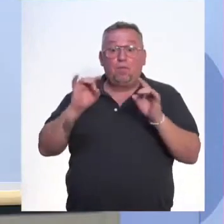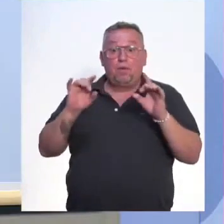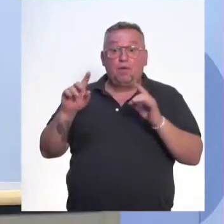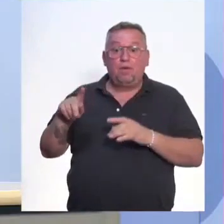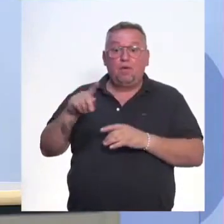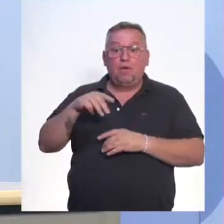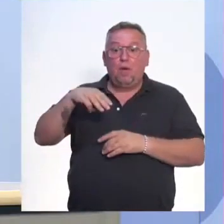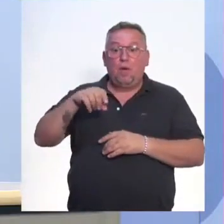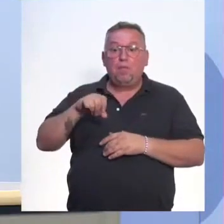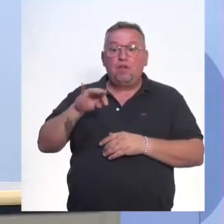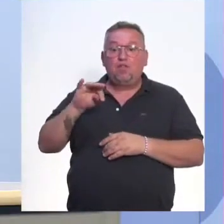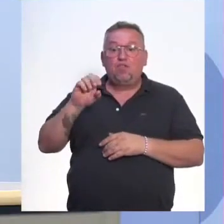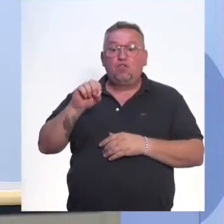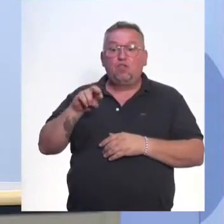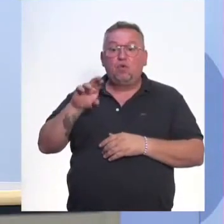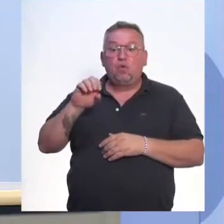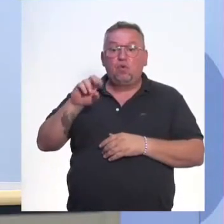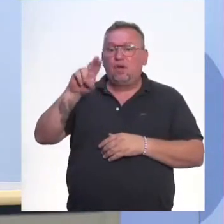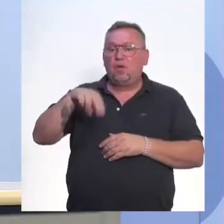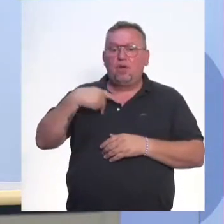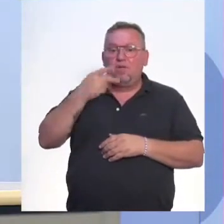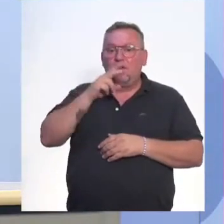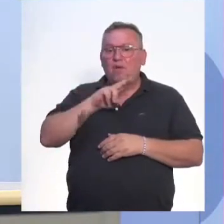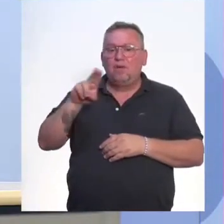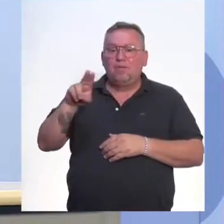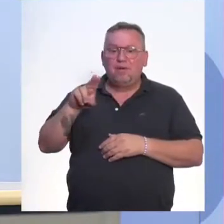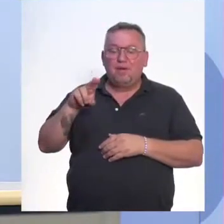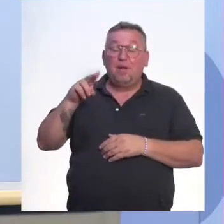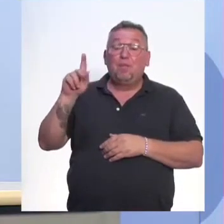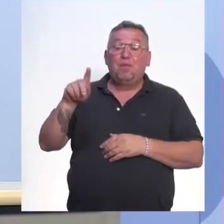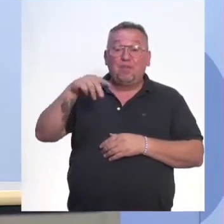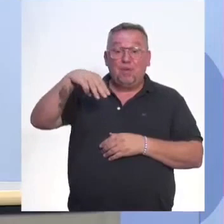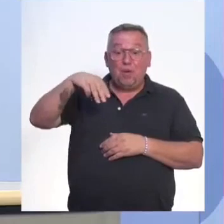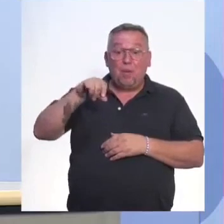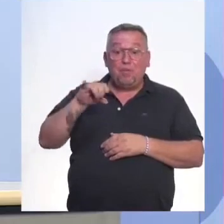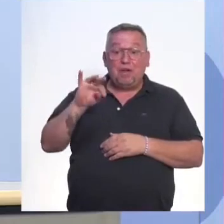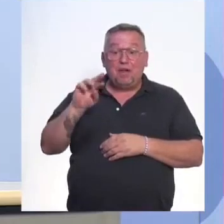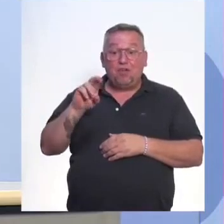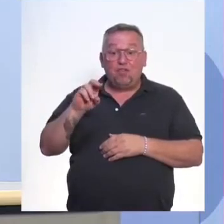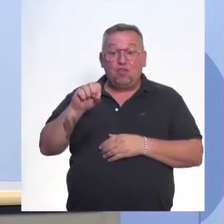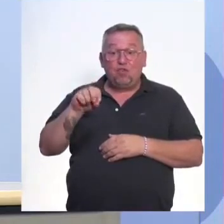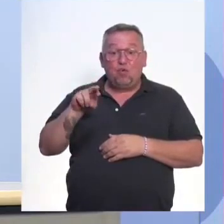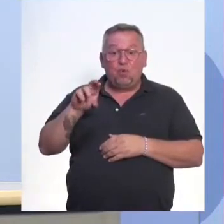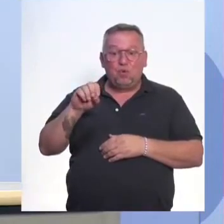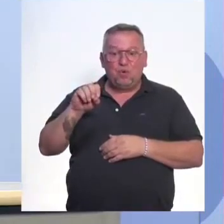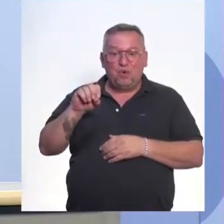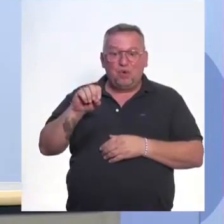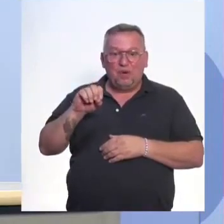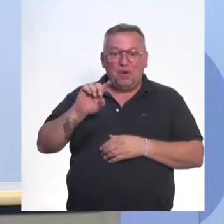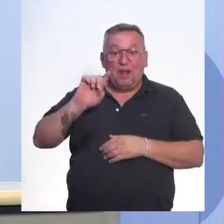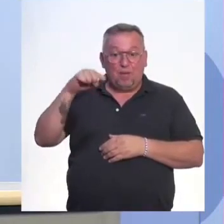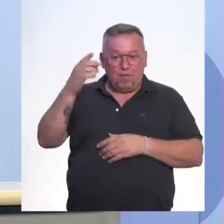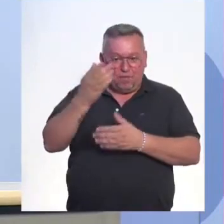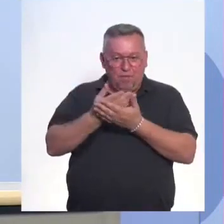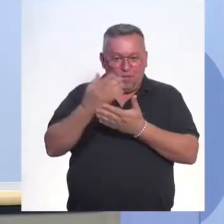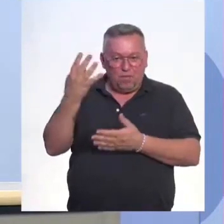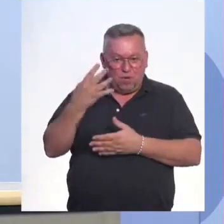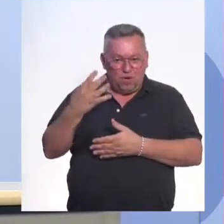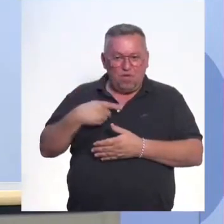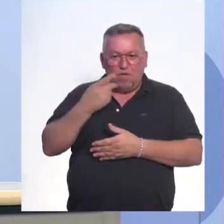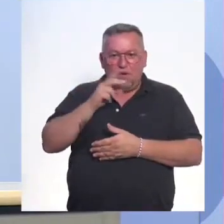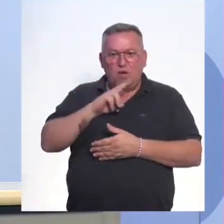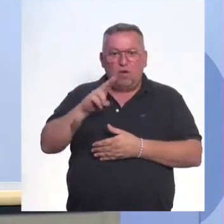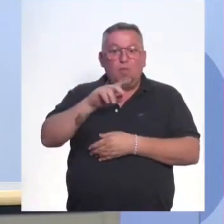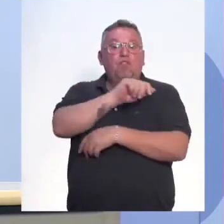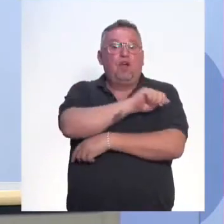professor Mitsuru, que ele disse que eu nunca falo o nome dele, então eu estou falando. Professor Mitsuru, um abraço especial para você. A partir da próxima aula, quarta-feira, eu vou começar a falar nome